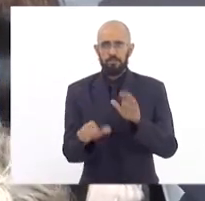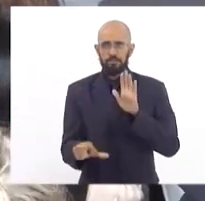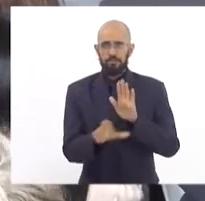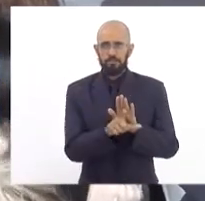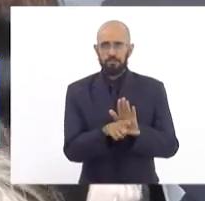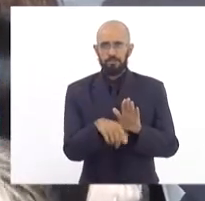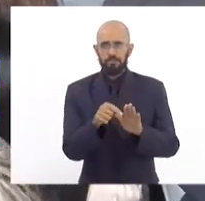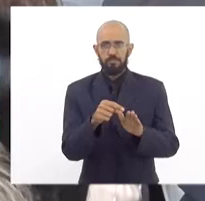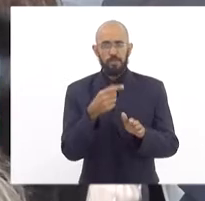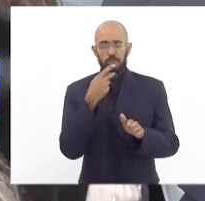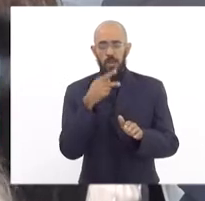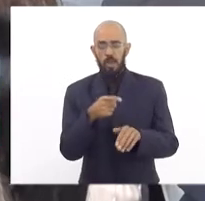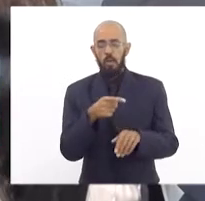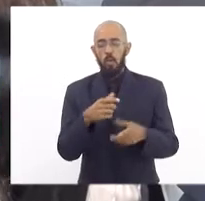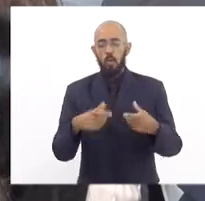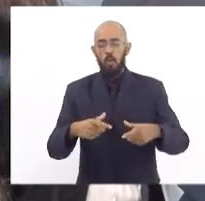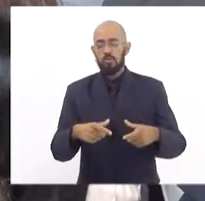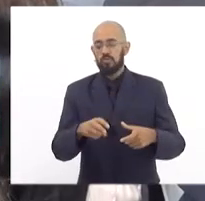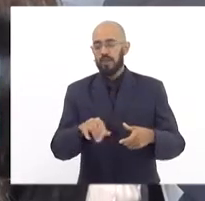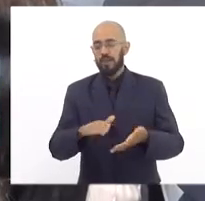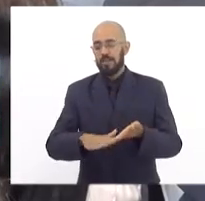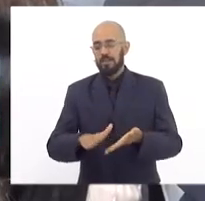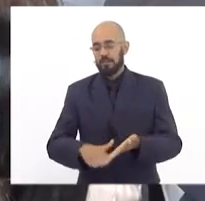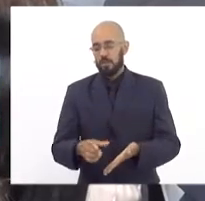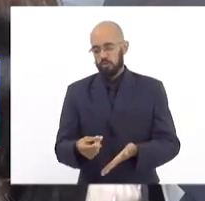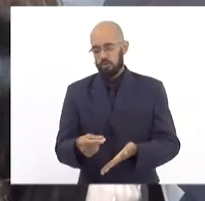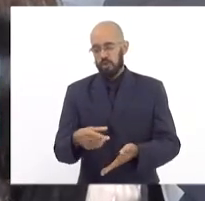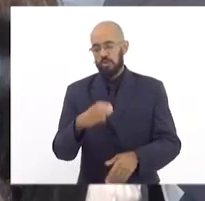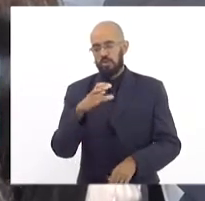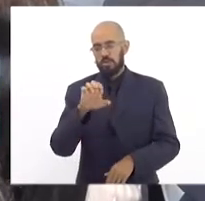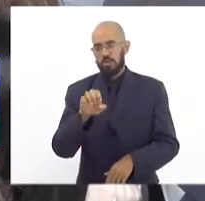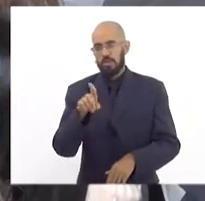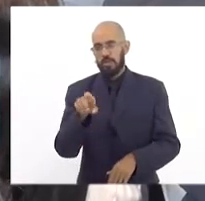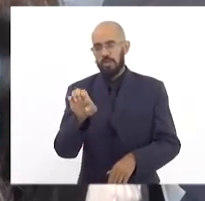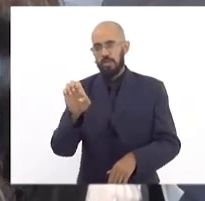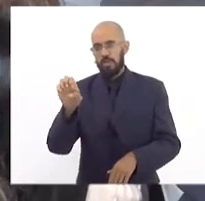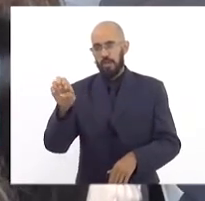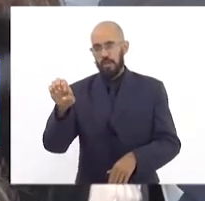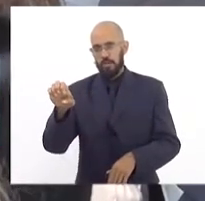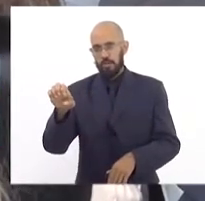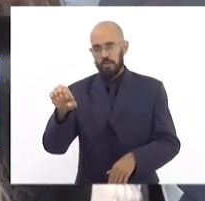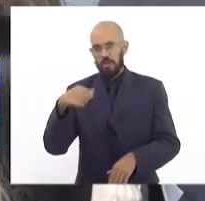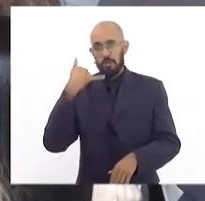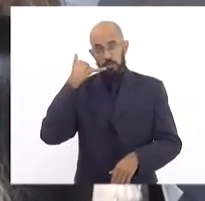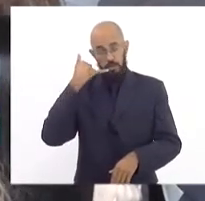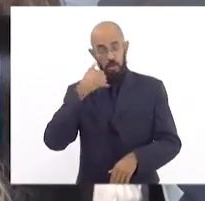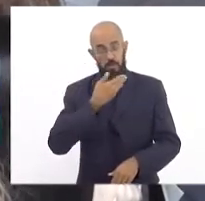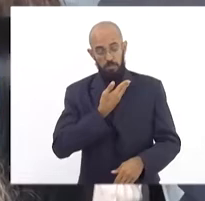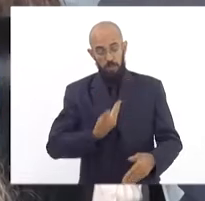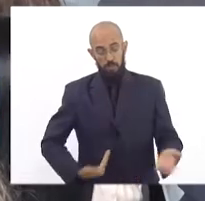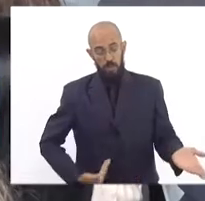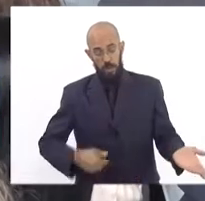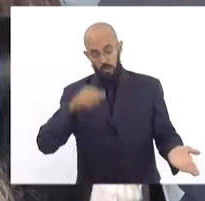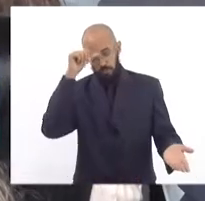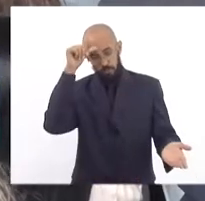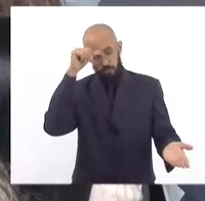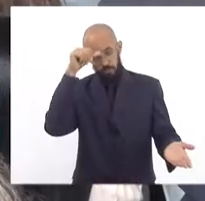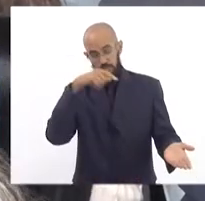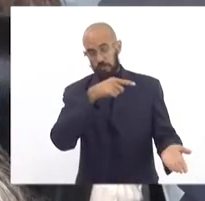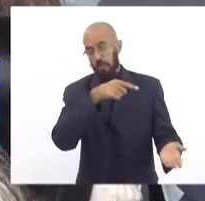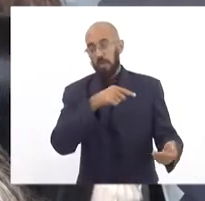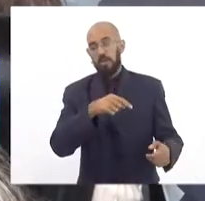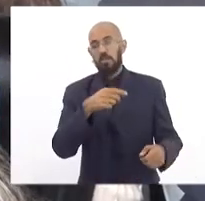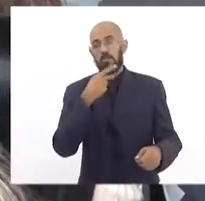SEDAI. Aí eu liguei para ele, falei, governador, eu acho que a gente não tem que definir aonde vai os